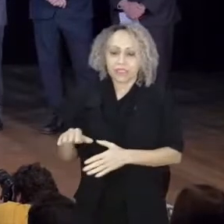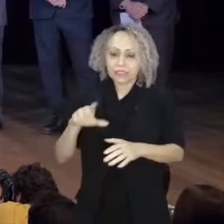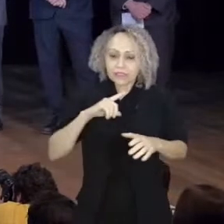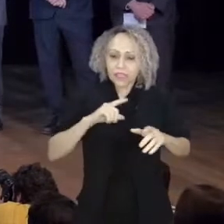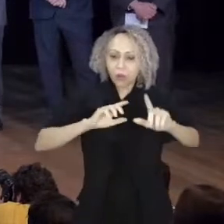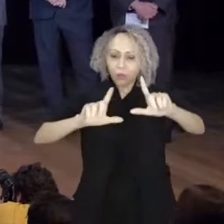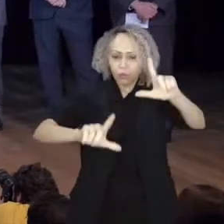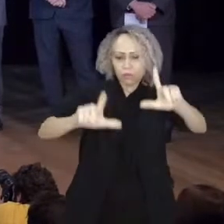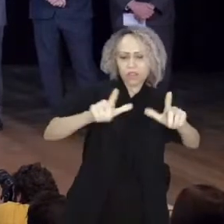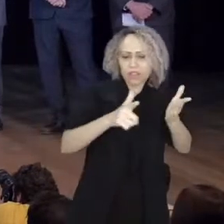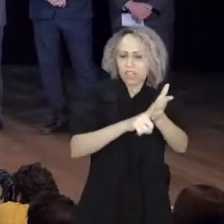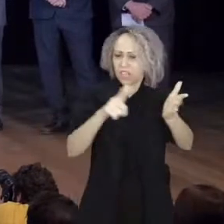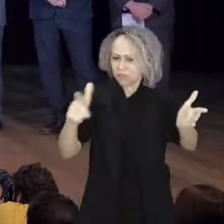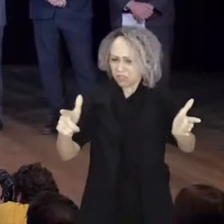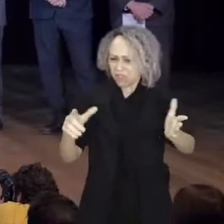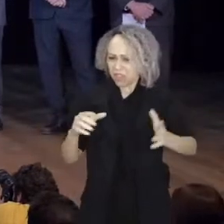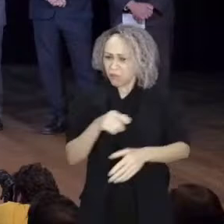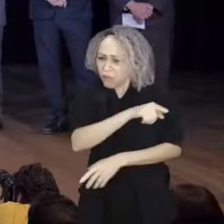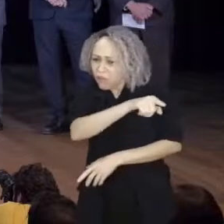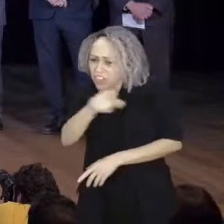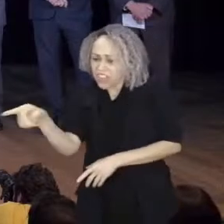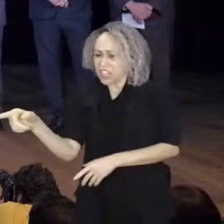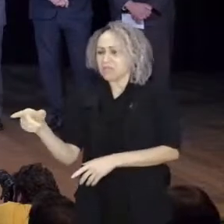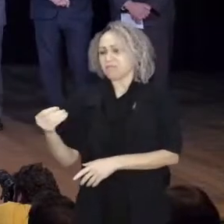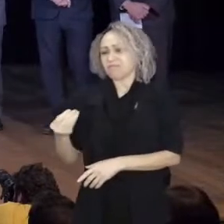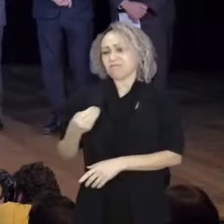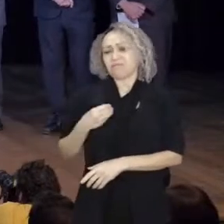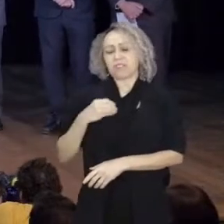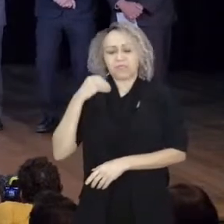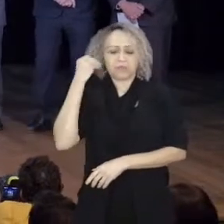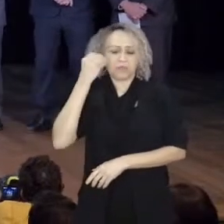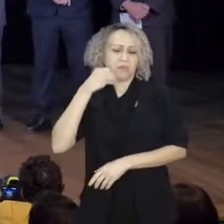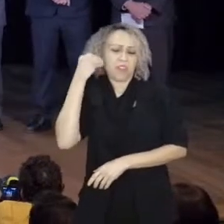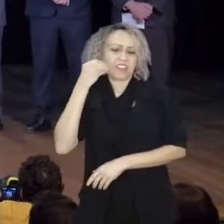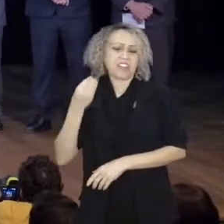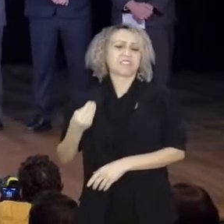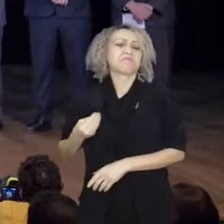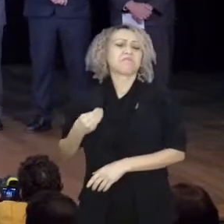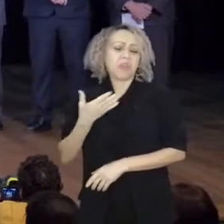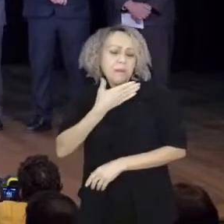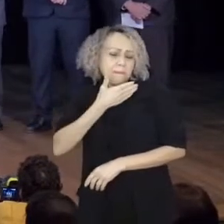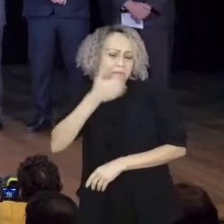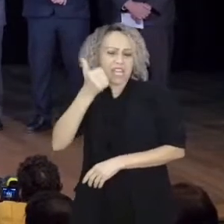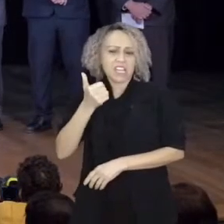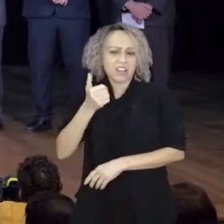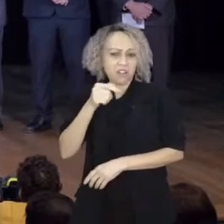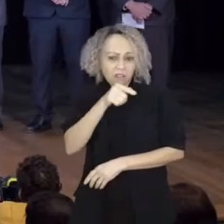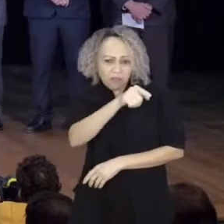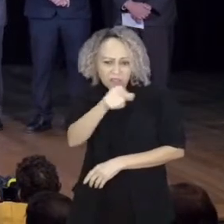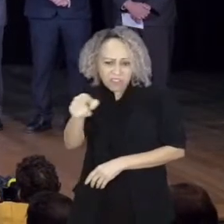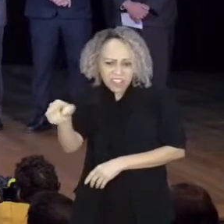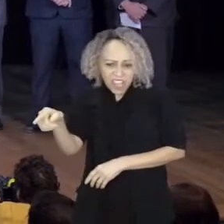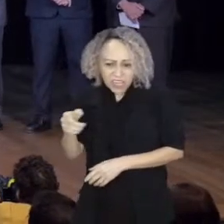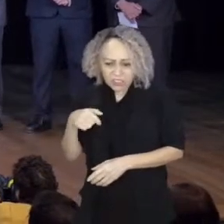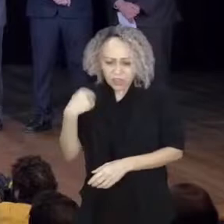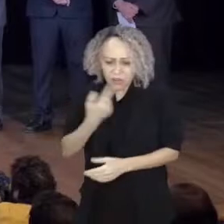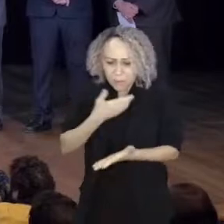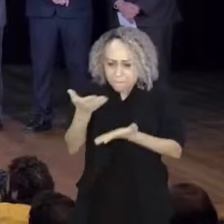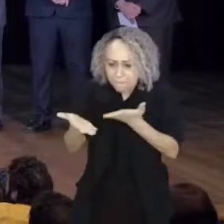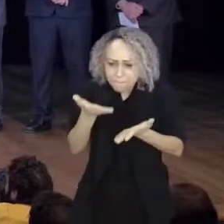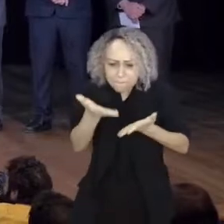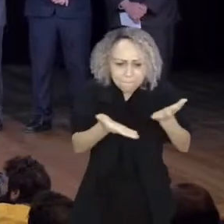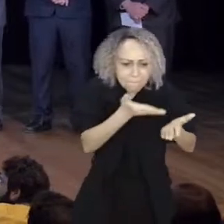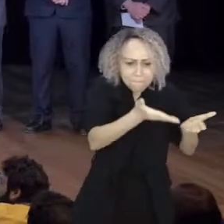dias. Vocês vão ser tratados com mais respeito, com mais decência. Ninguém vai negar informação